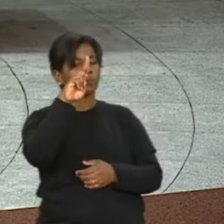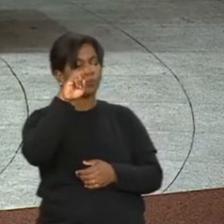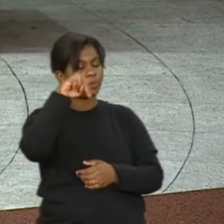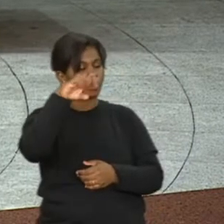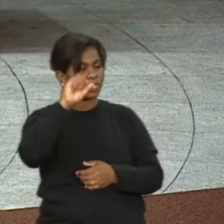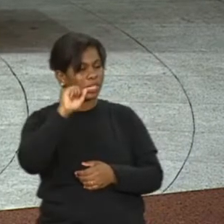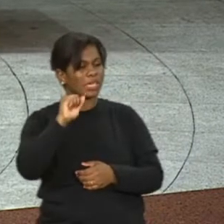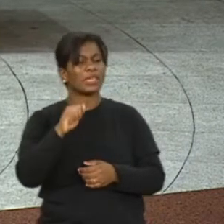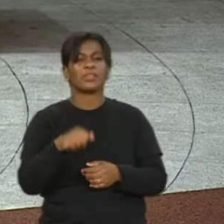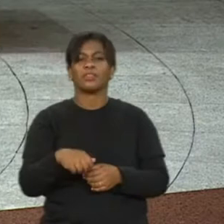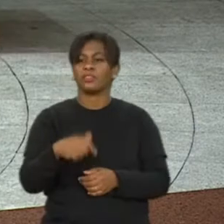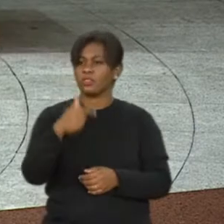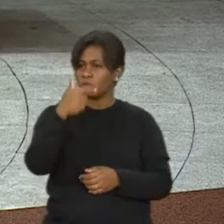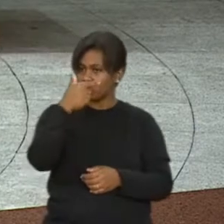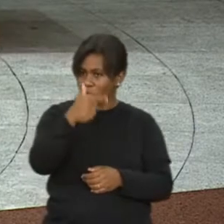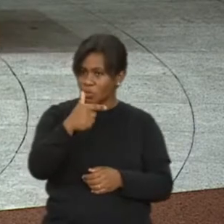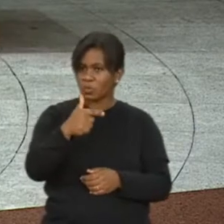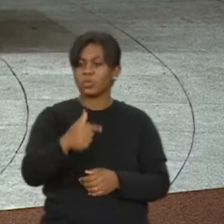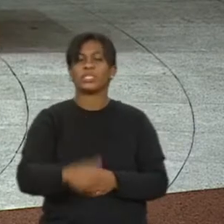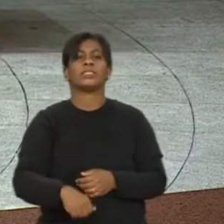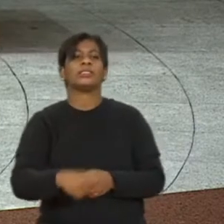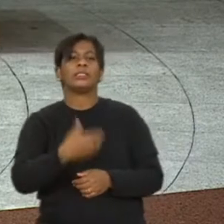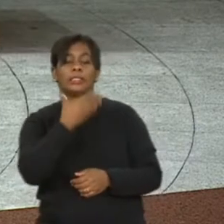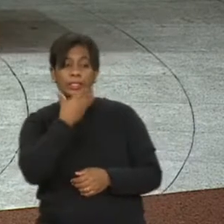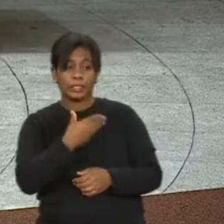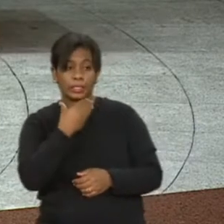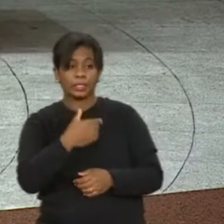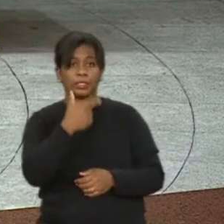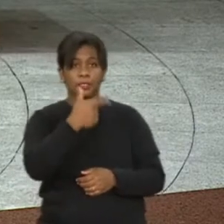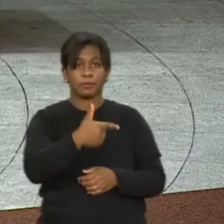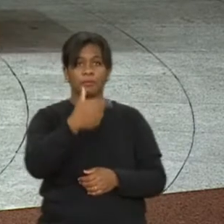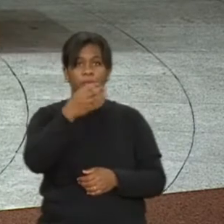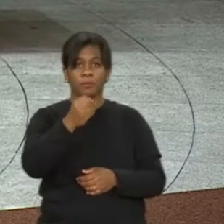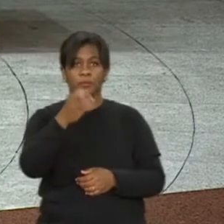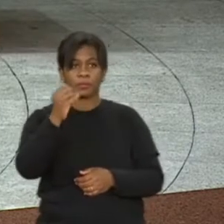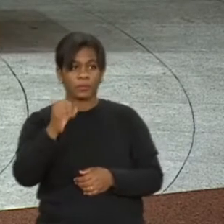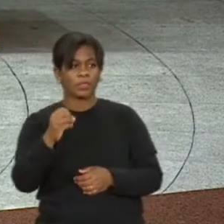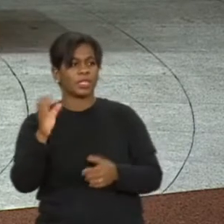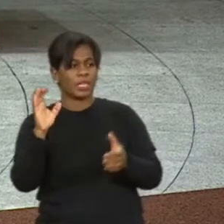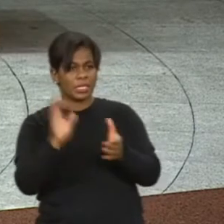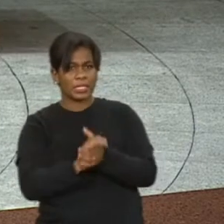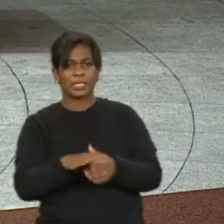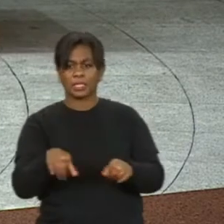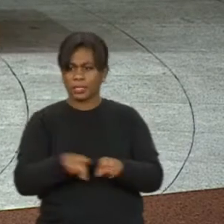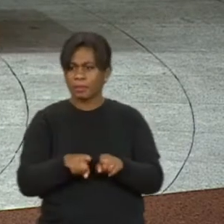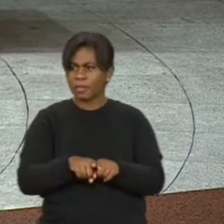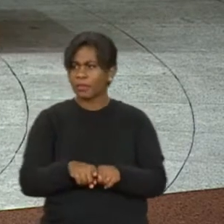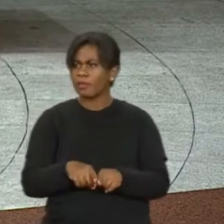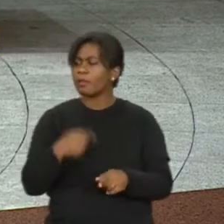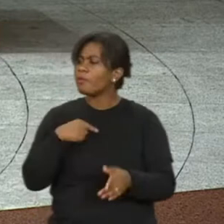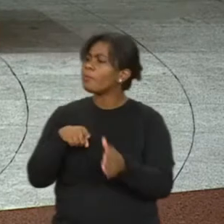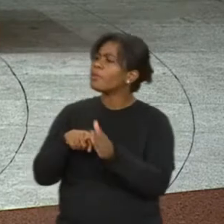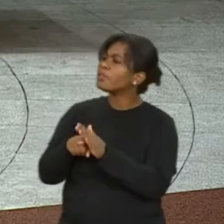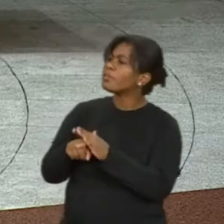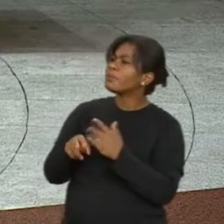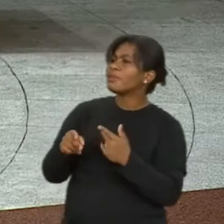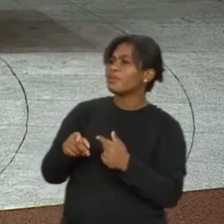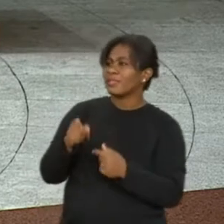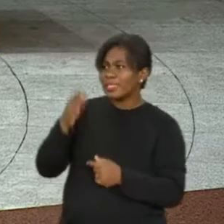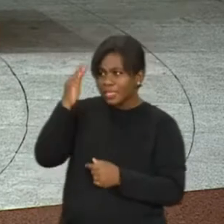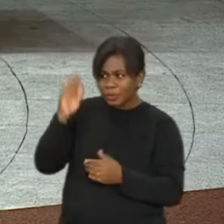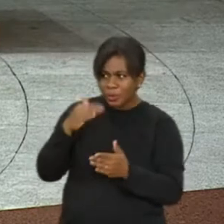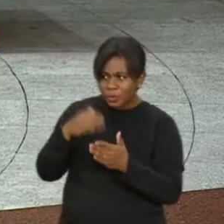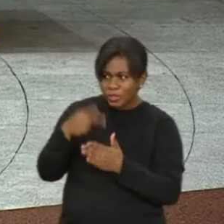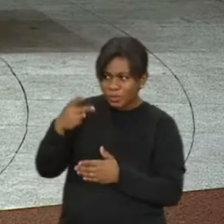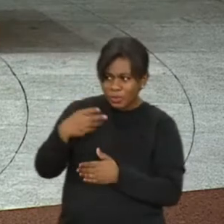2000, casada também. Casada também. É, deixa eu te fazer uma pergunta. Você sabe tudo da sua filha? Tudo. Quer dizer, acho que